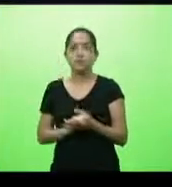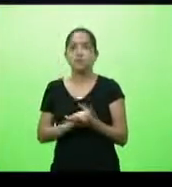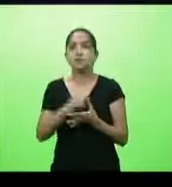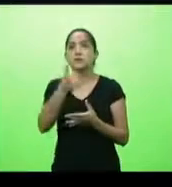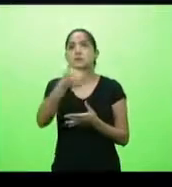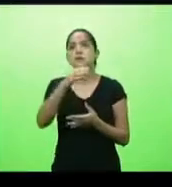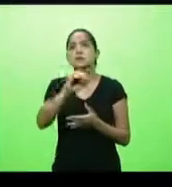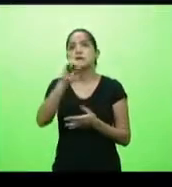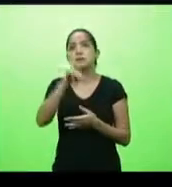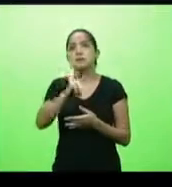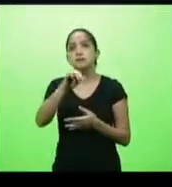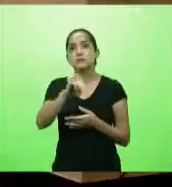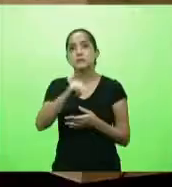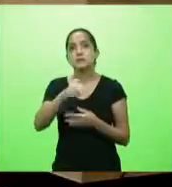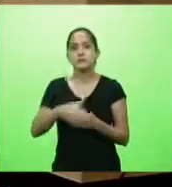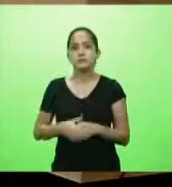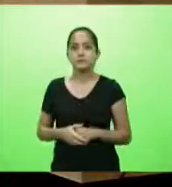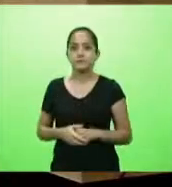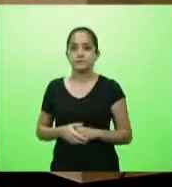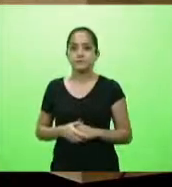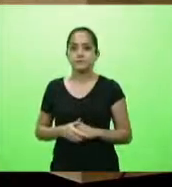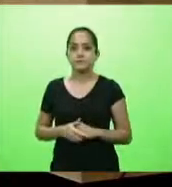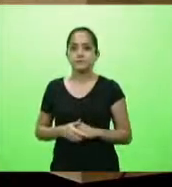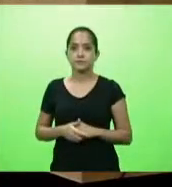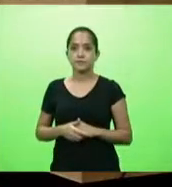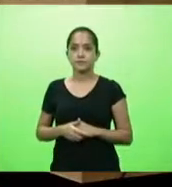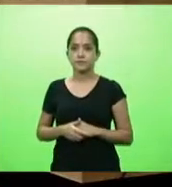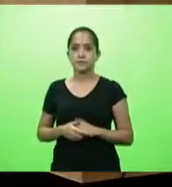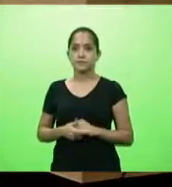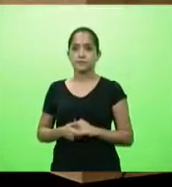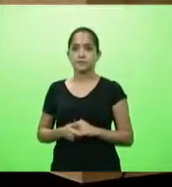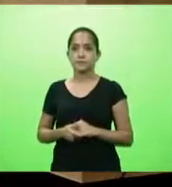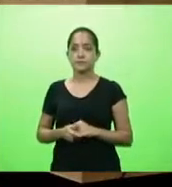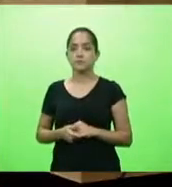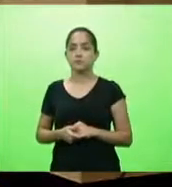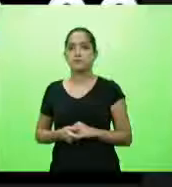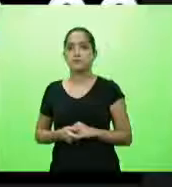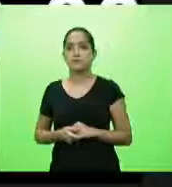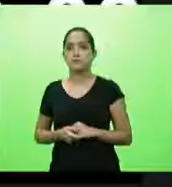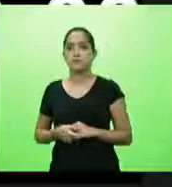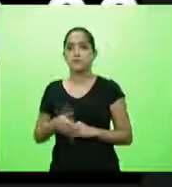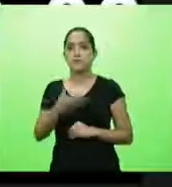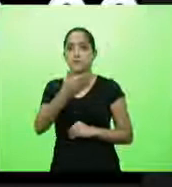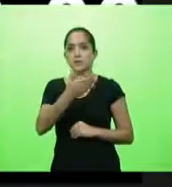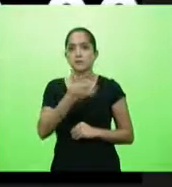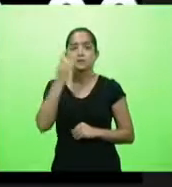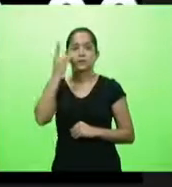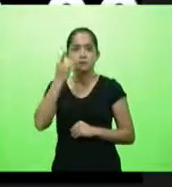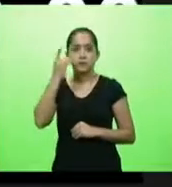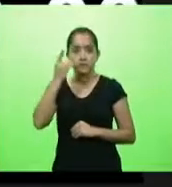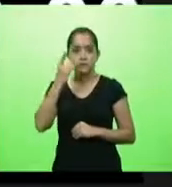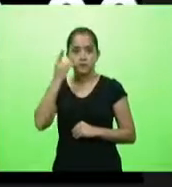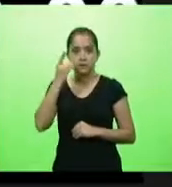10 minutos, deputada, para a sua fala. Pela ordem, senhor presidente. Deputado Pela Sargento ordem, Lima. Deputado Sargento Lima.